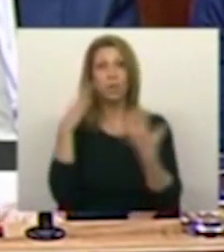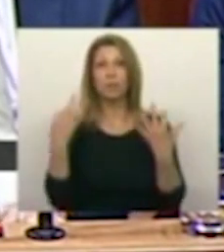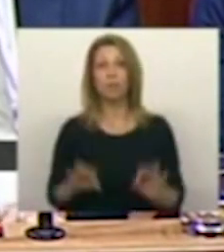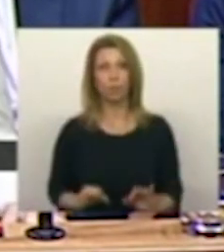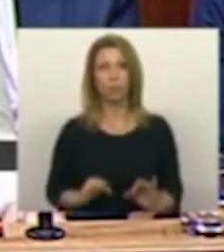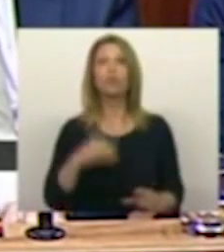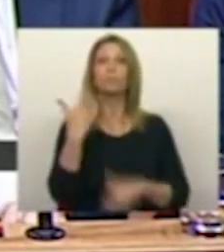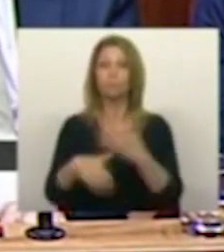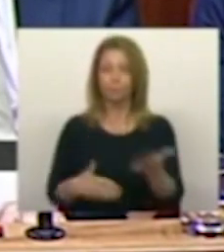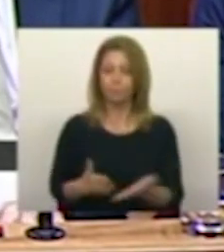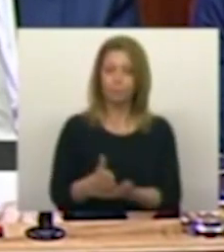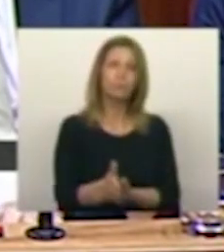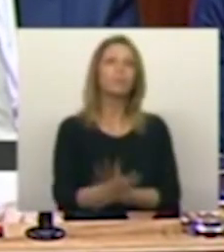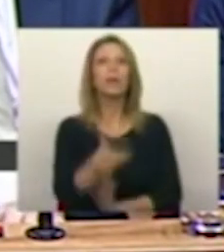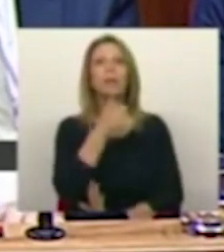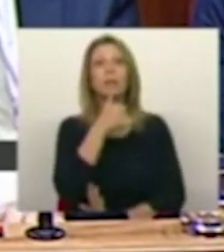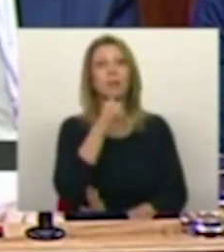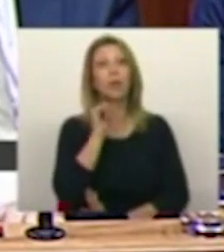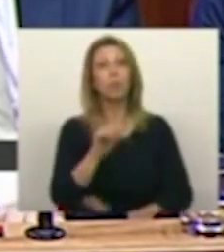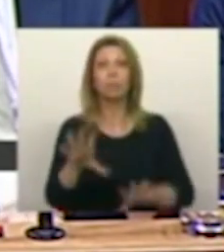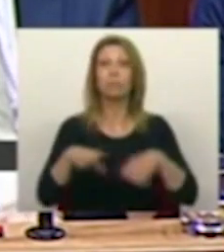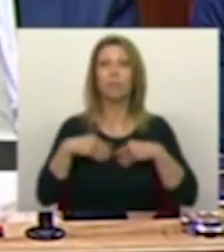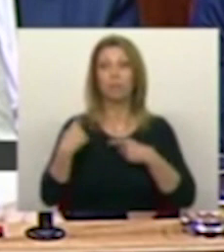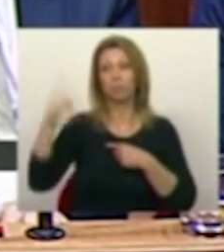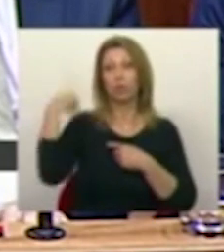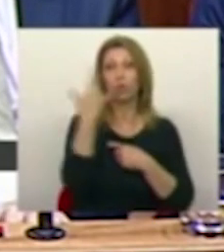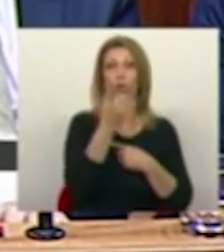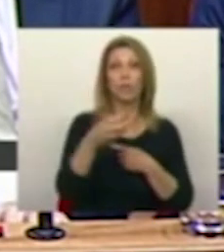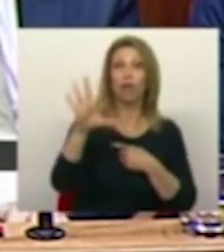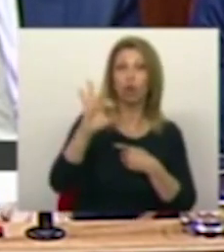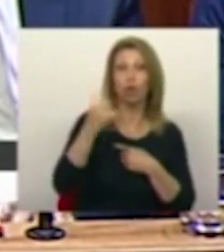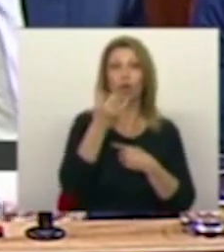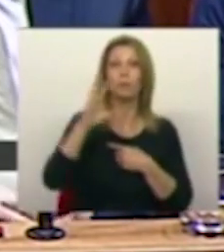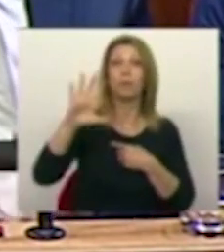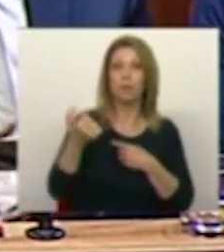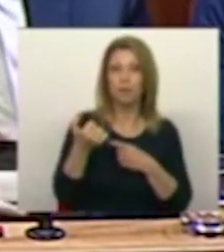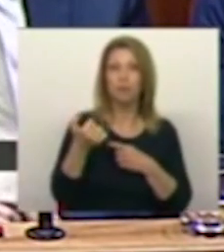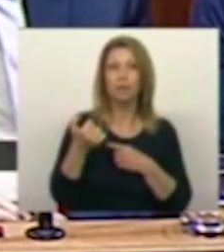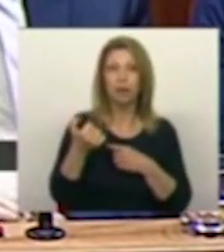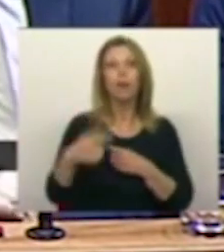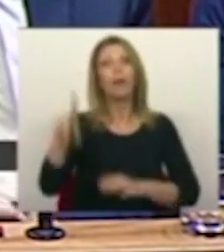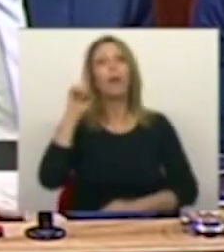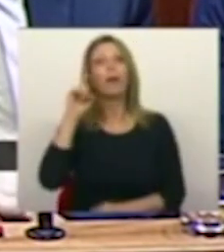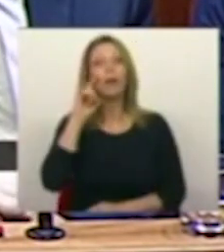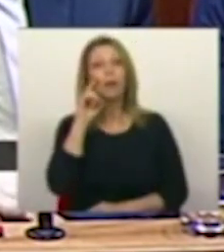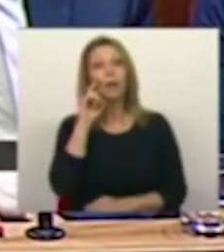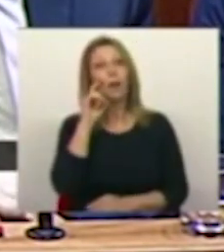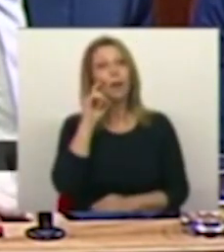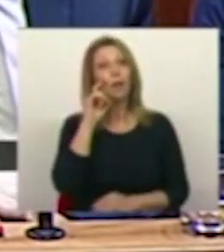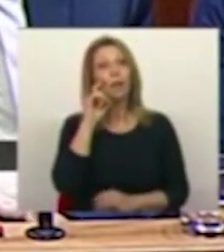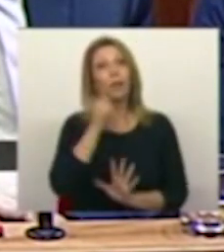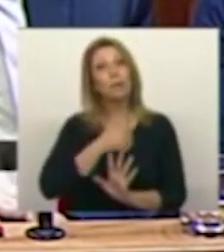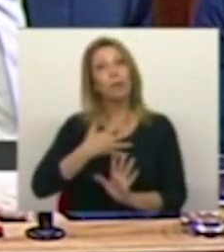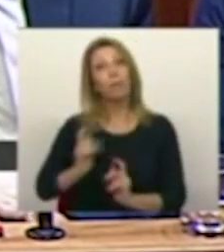dar continuidade à decisão que foi adotada em 2014-2015, garantir que o